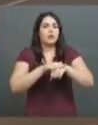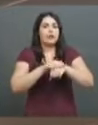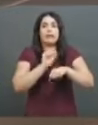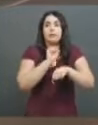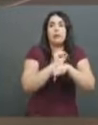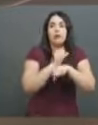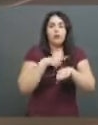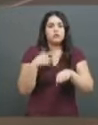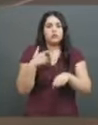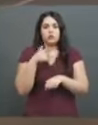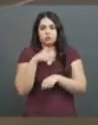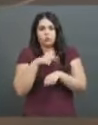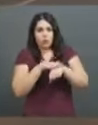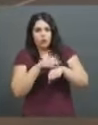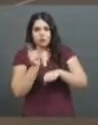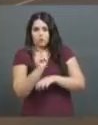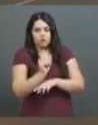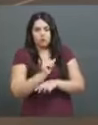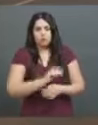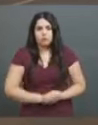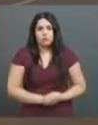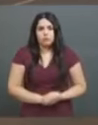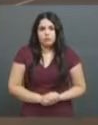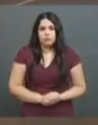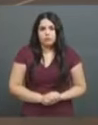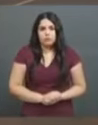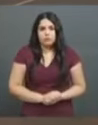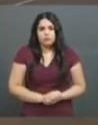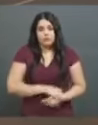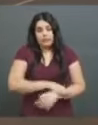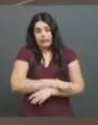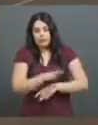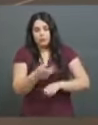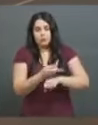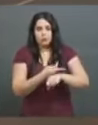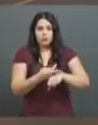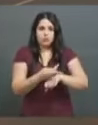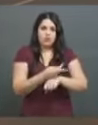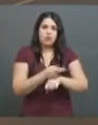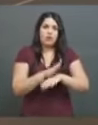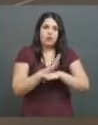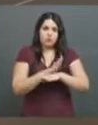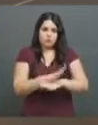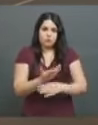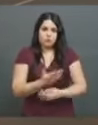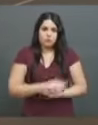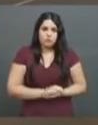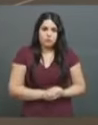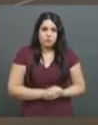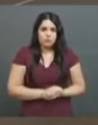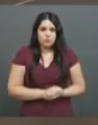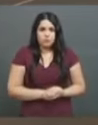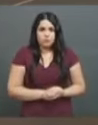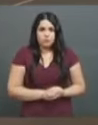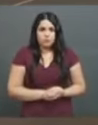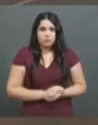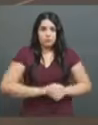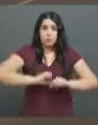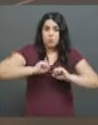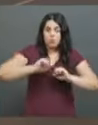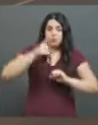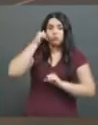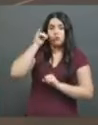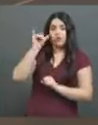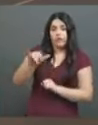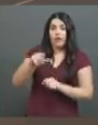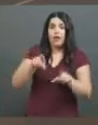explodir, acontecer algo de pior, algo de ruim, para buscar algo que seja específico para ele, seja da forma preventiva,